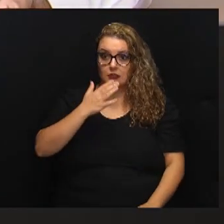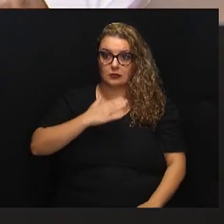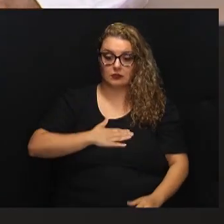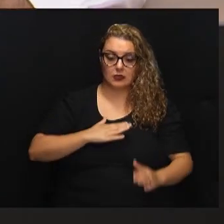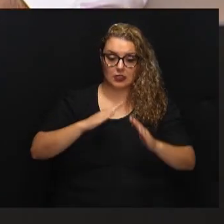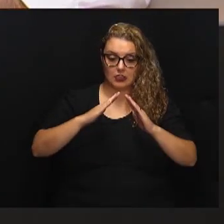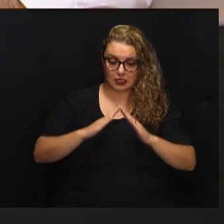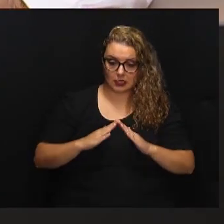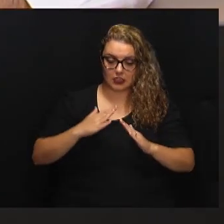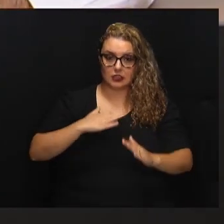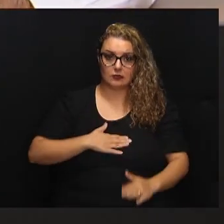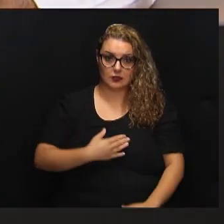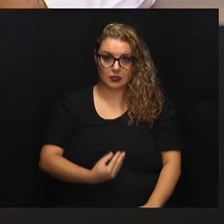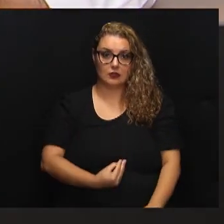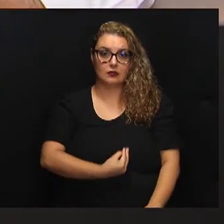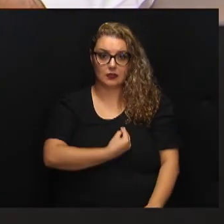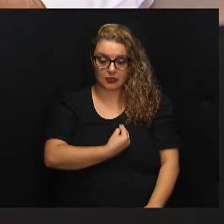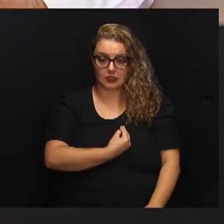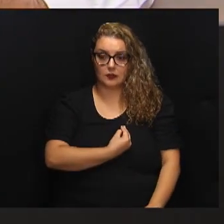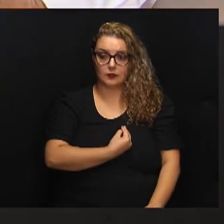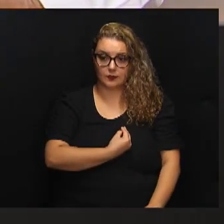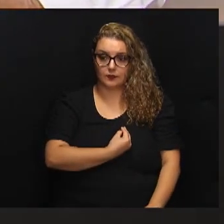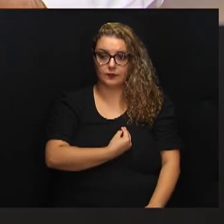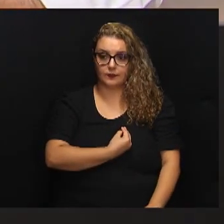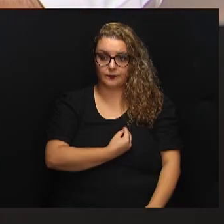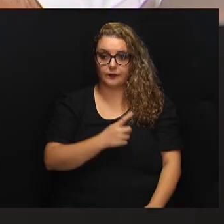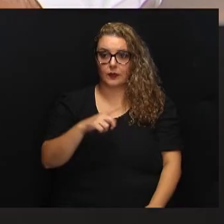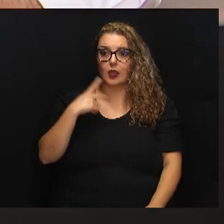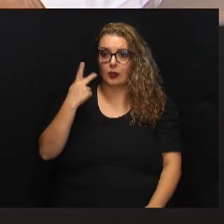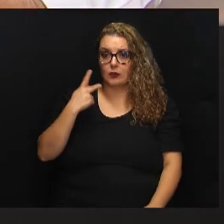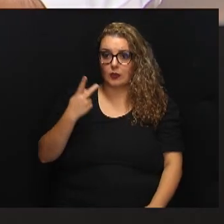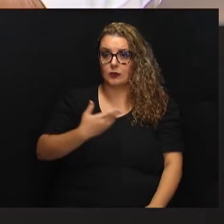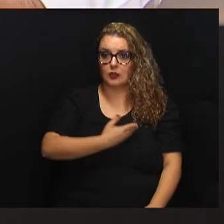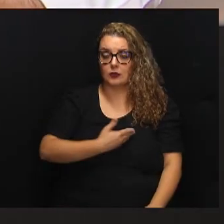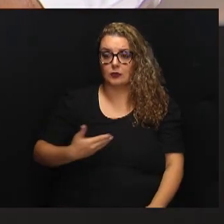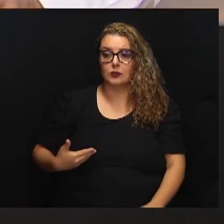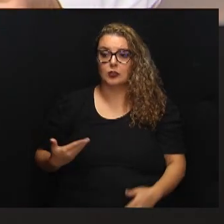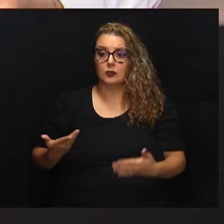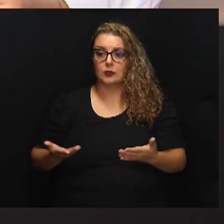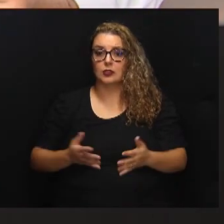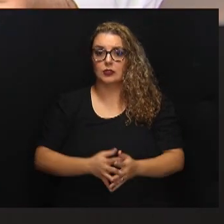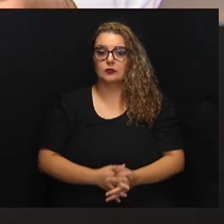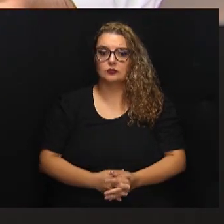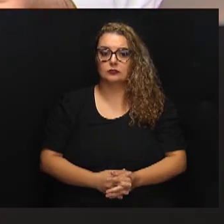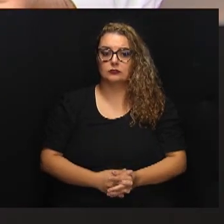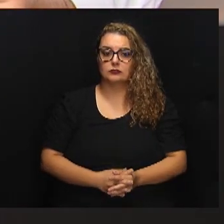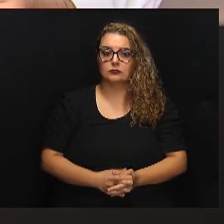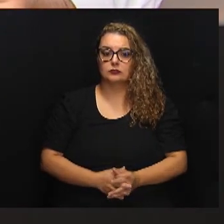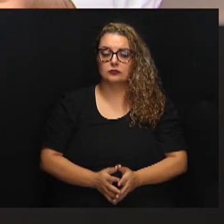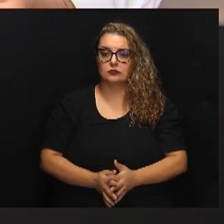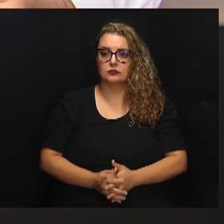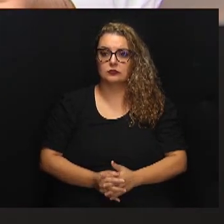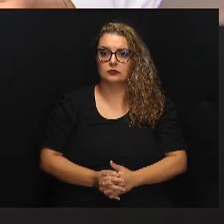Vida, que é uma política de governo, portanto, e ele tem